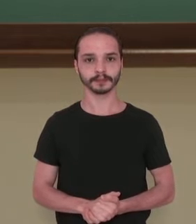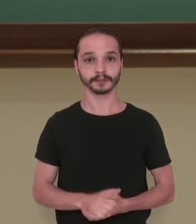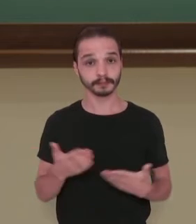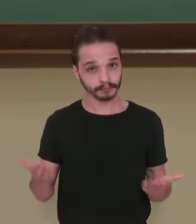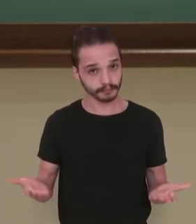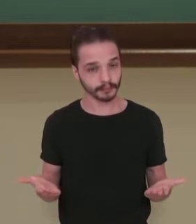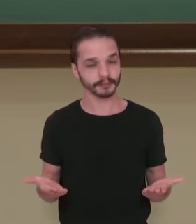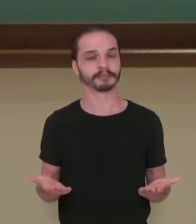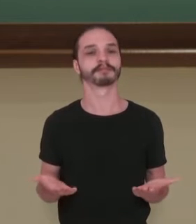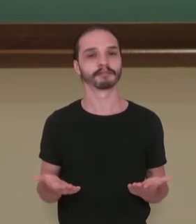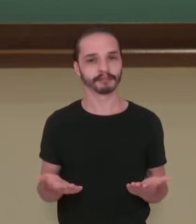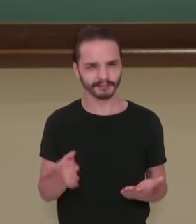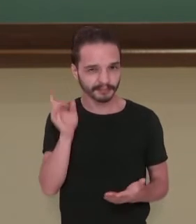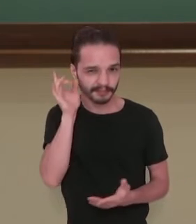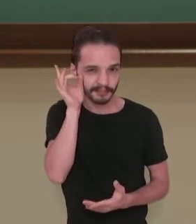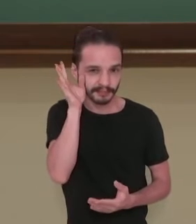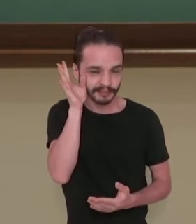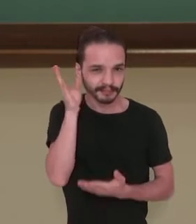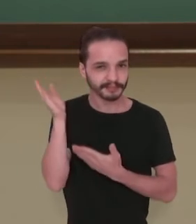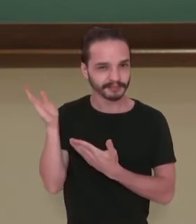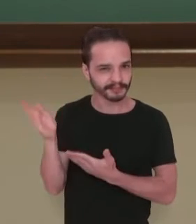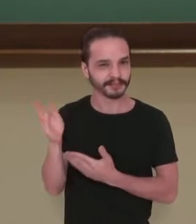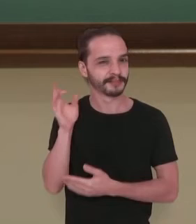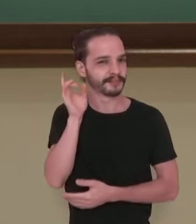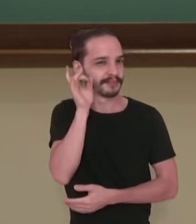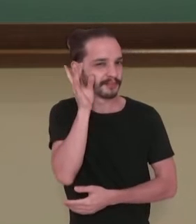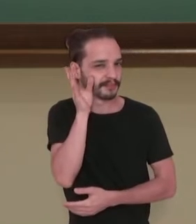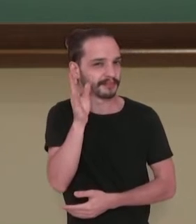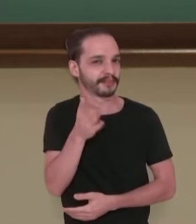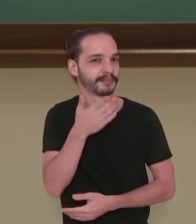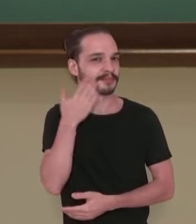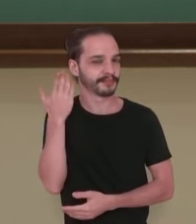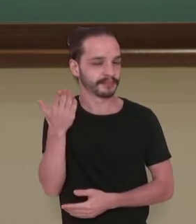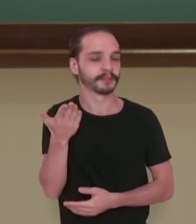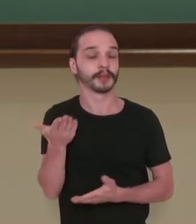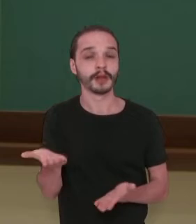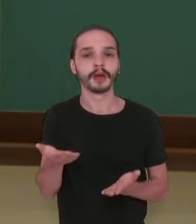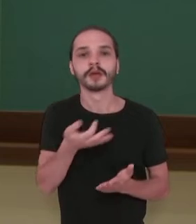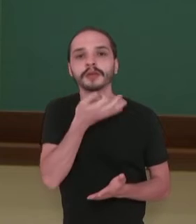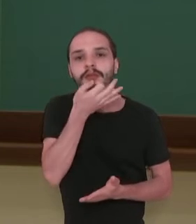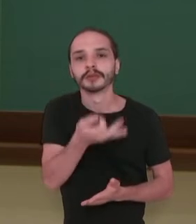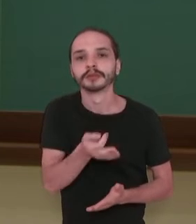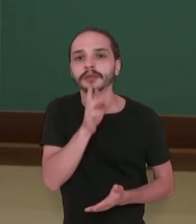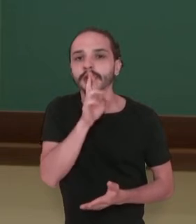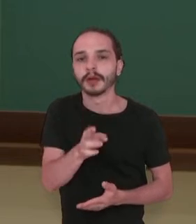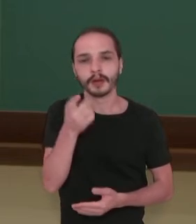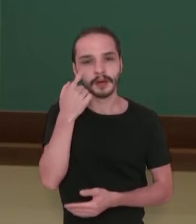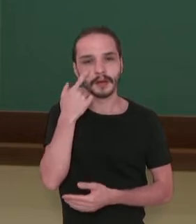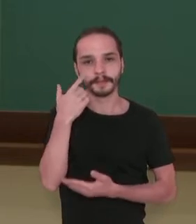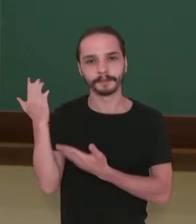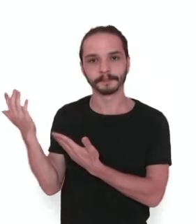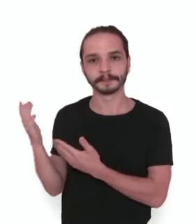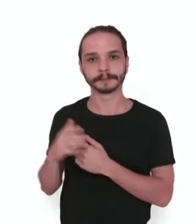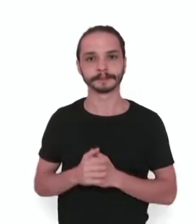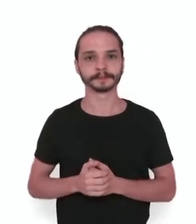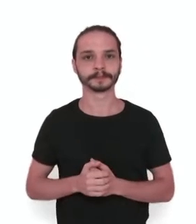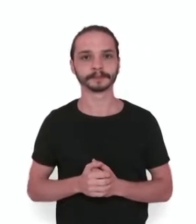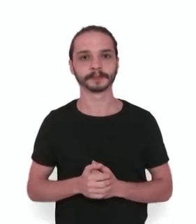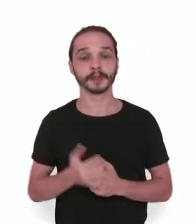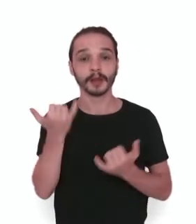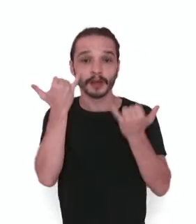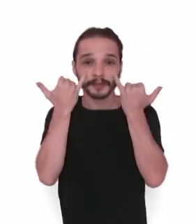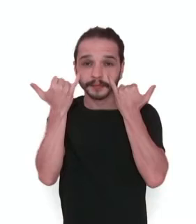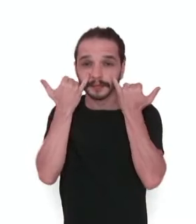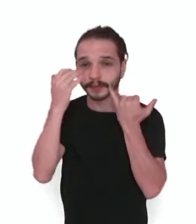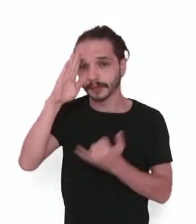E aí, pessoal, estava fácil essa, né? Não estava difícil? Vamos ver qual é a nossa sugestão de resposta? Então, a informação principal desse